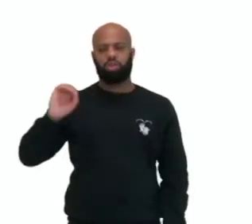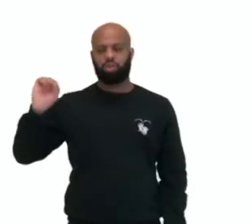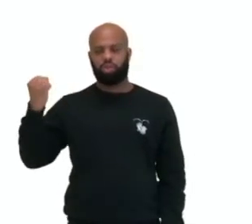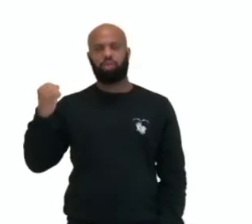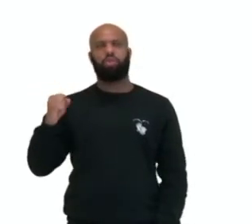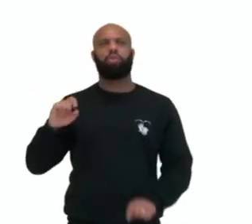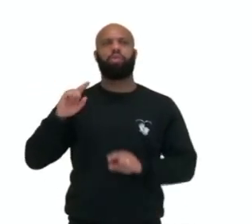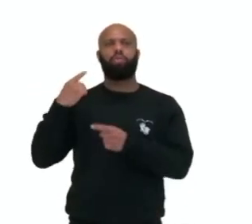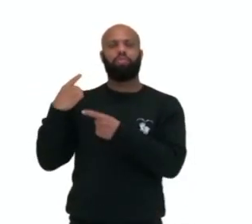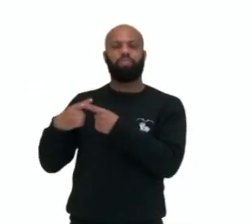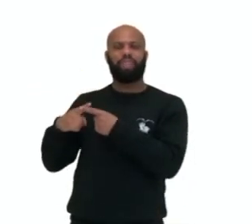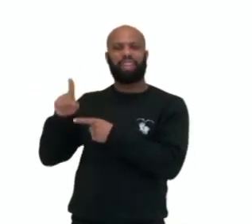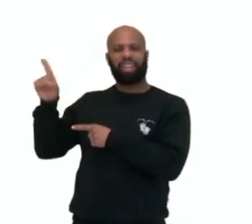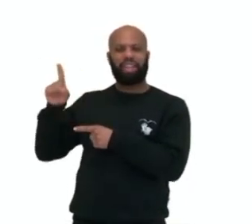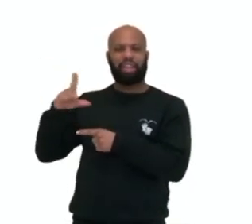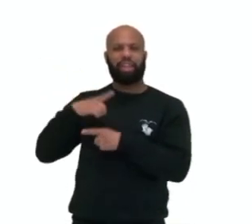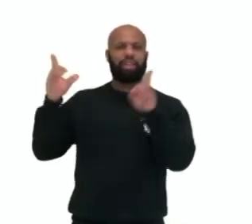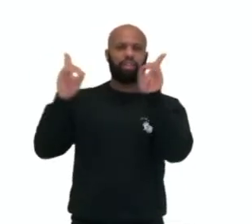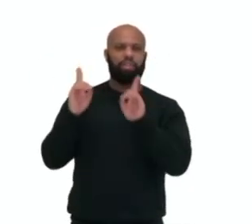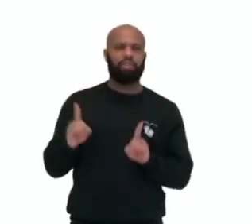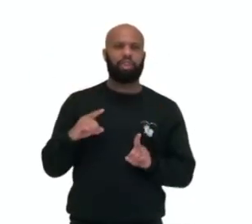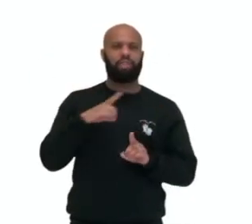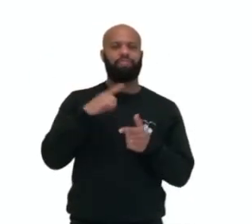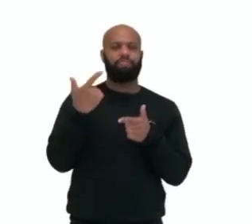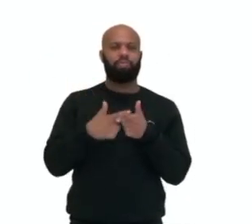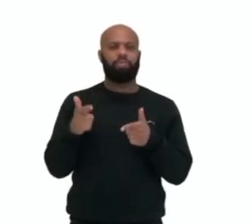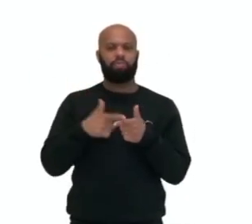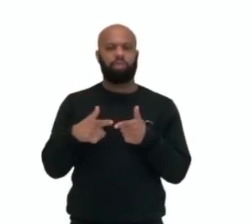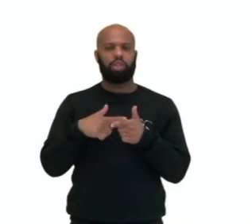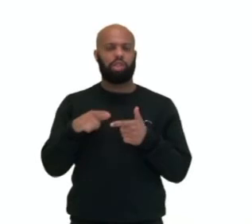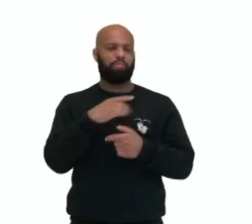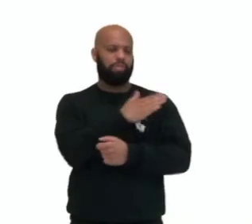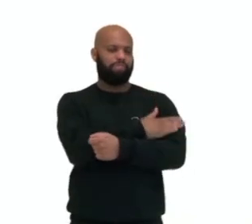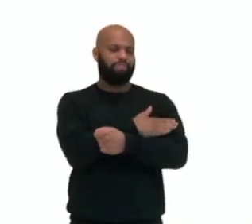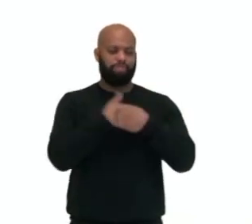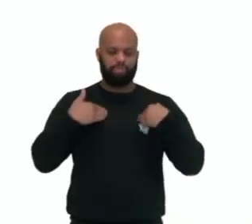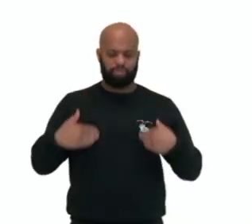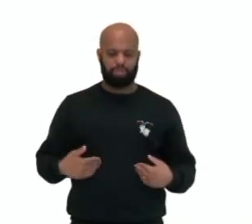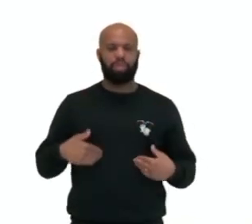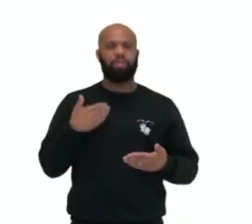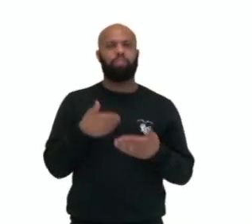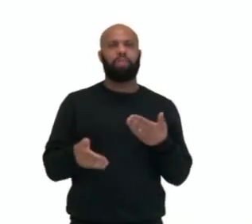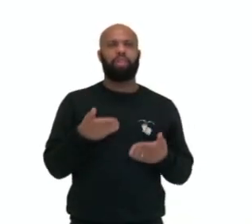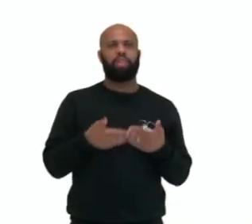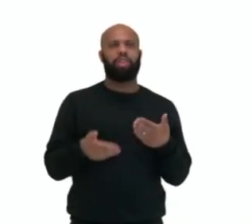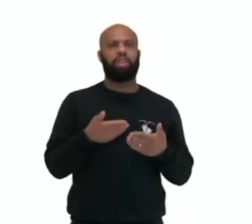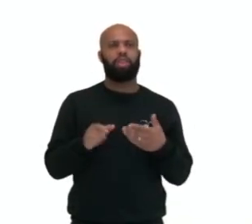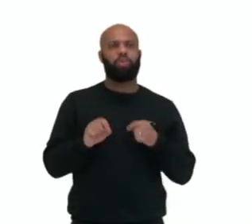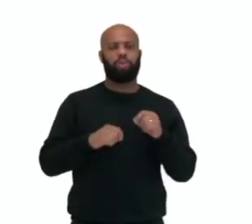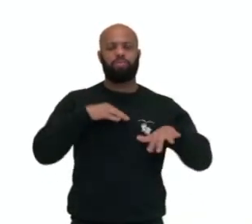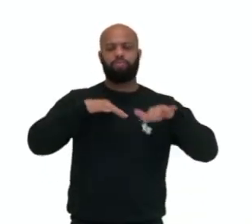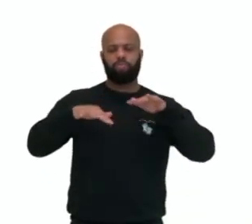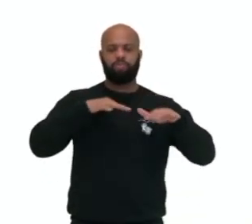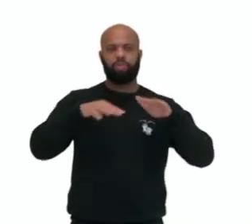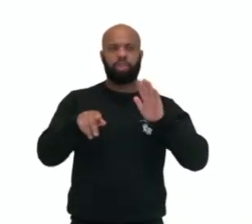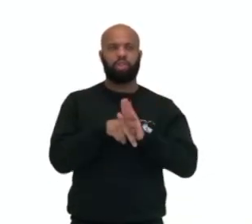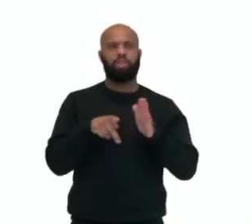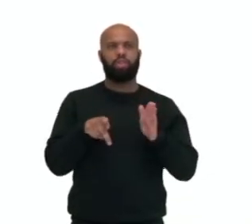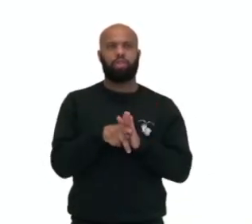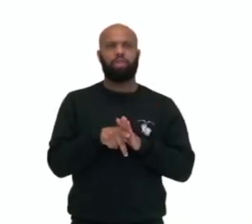seguinte: devido a uma distrofia muscular, ele perdeu gradativamente os movimentos dos